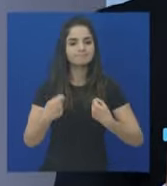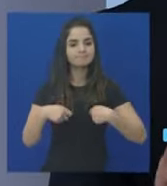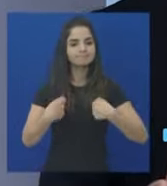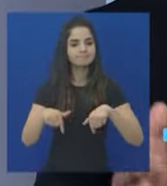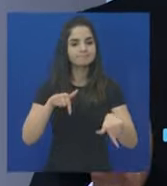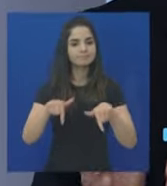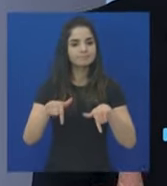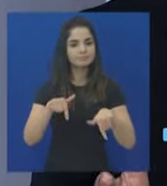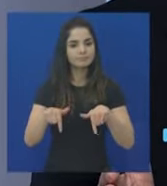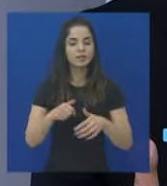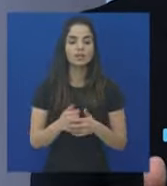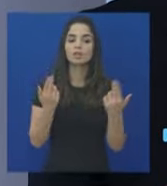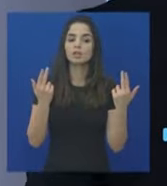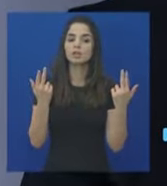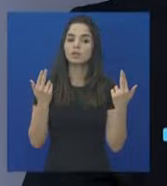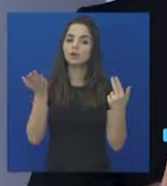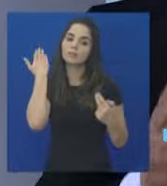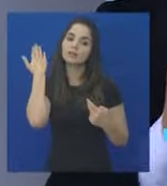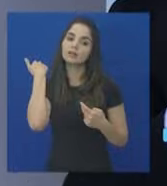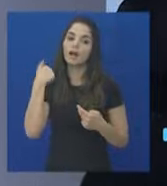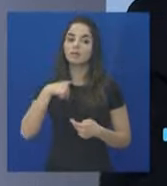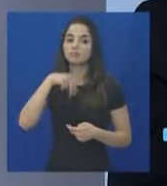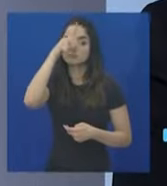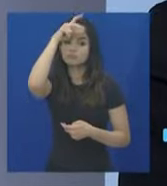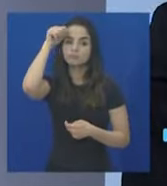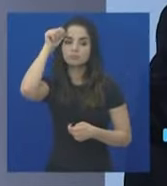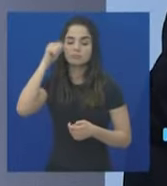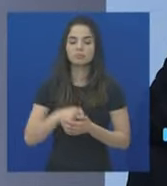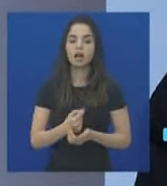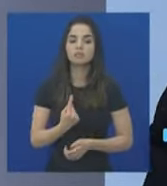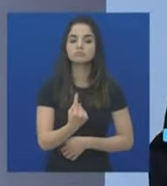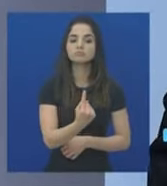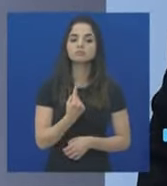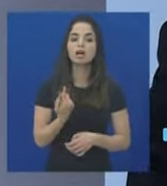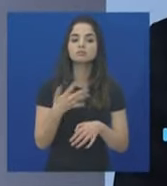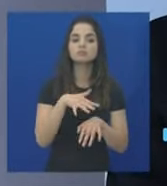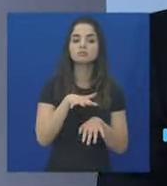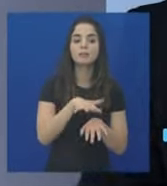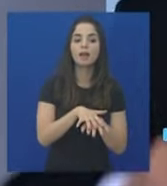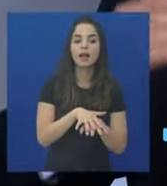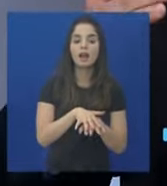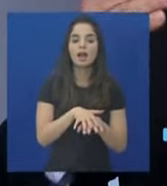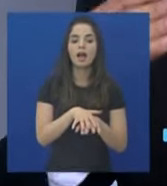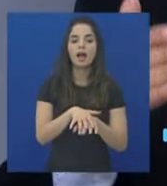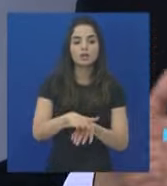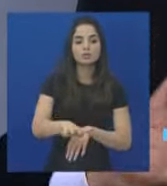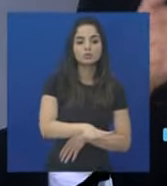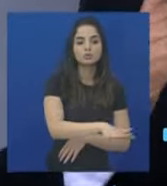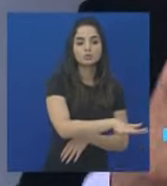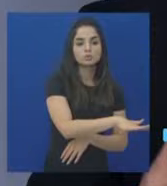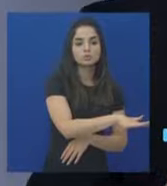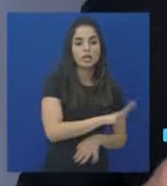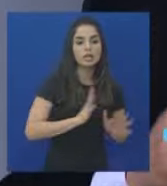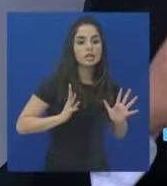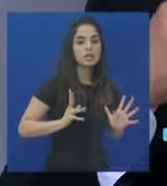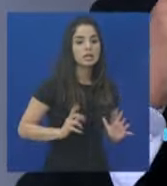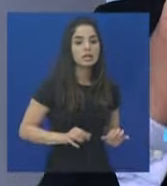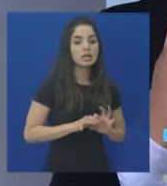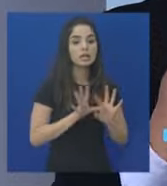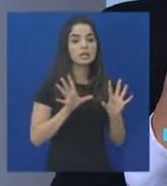como eu fiz no passado, quando fui prefeito, a questão da acessibilidade nas calçadas, deixar as calçadas livres